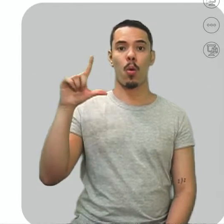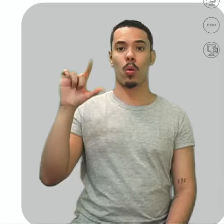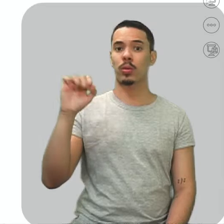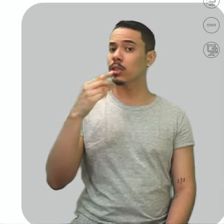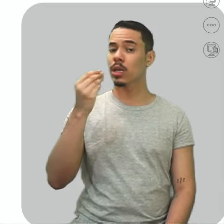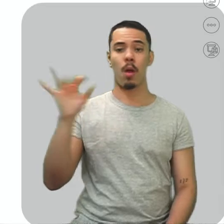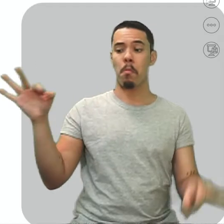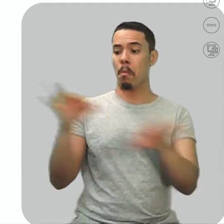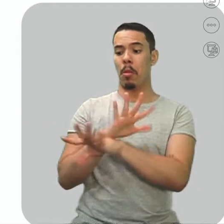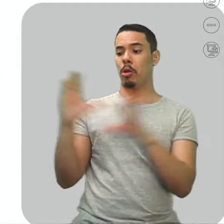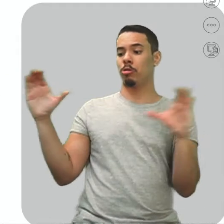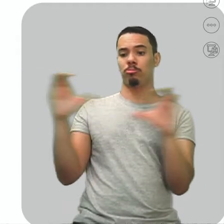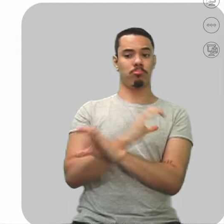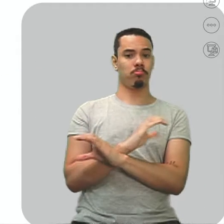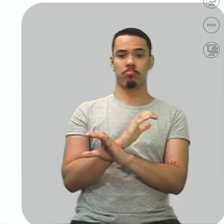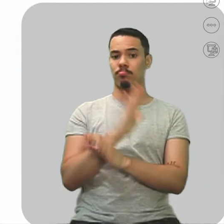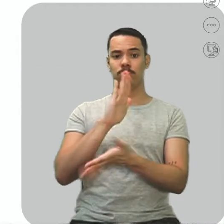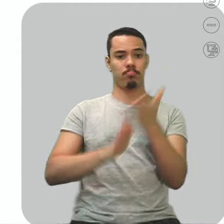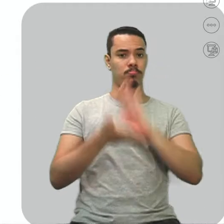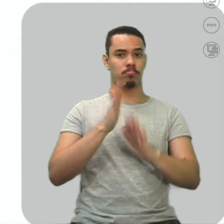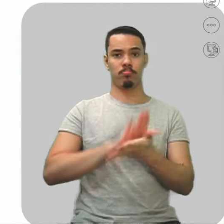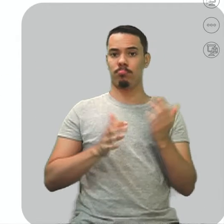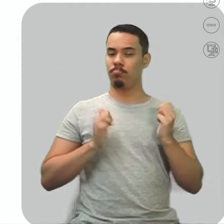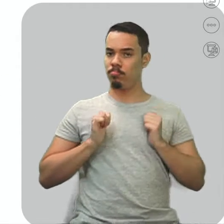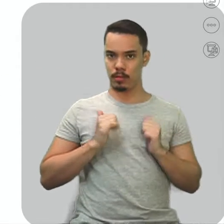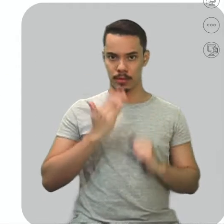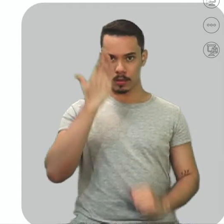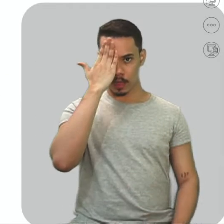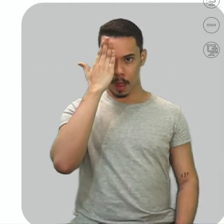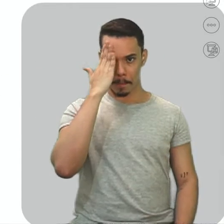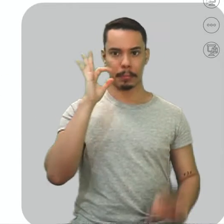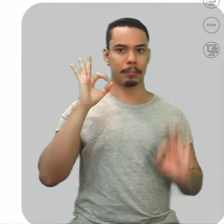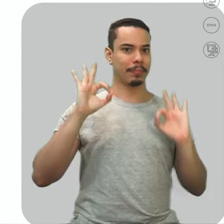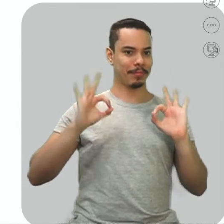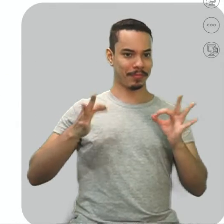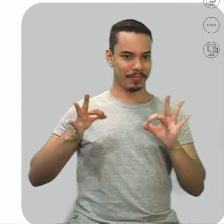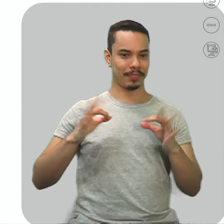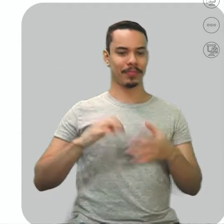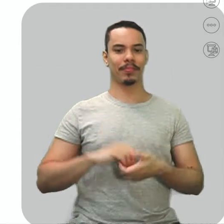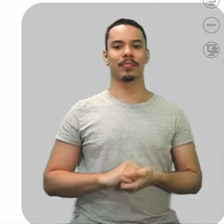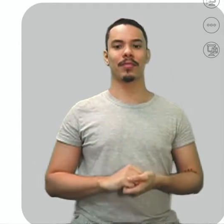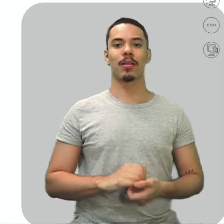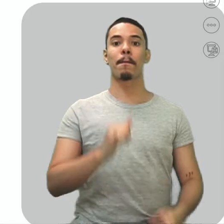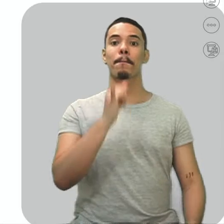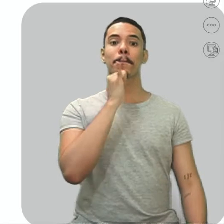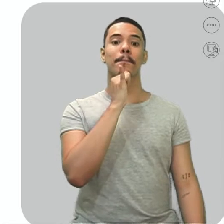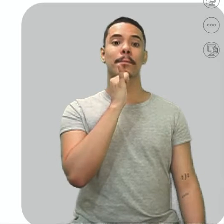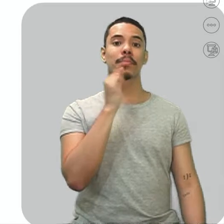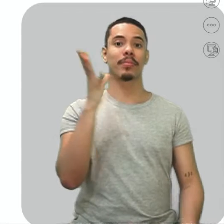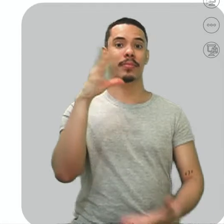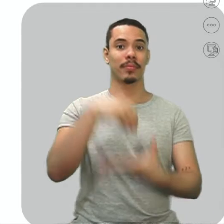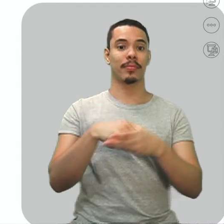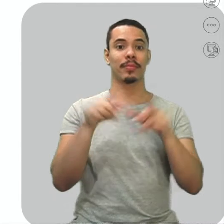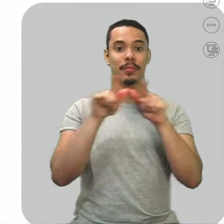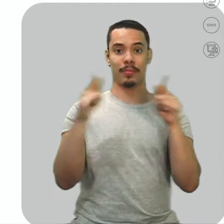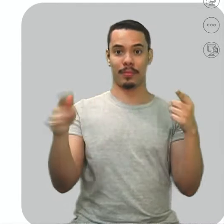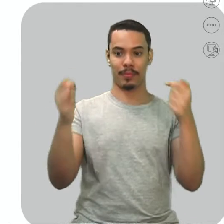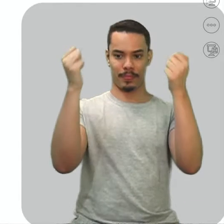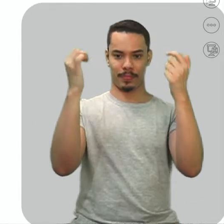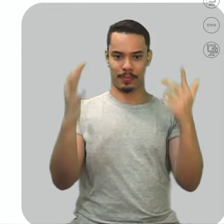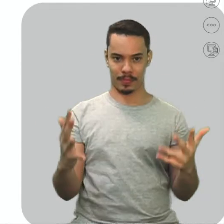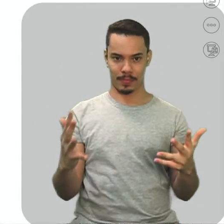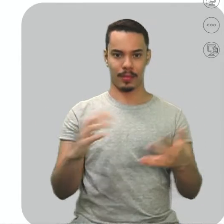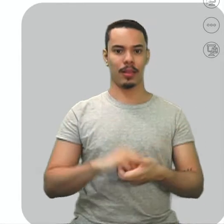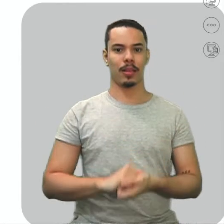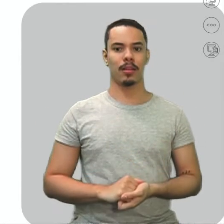só conclusiva conclusão certo ó vamos ver que que a gramática de